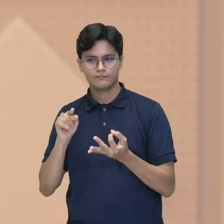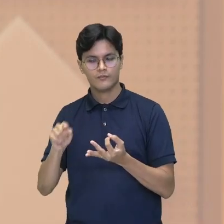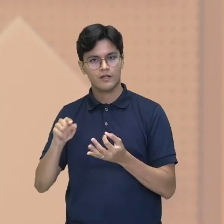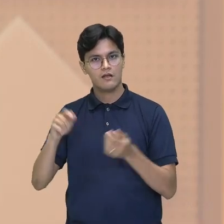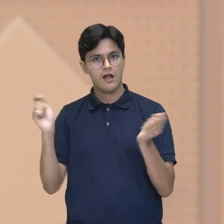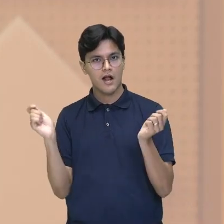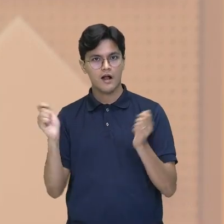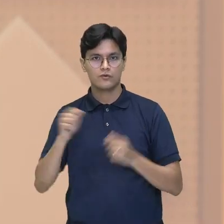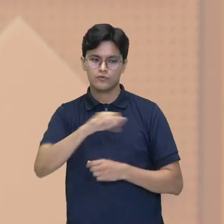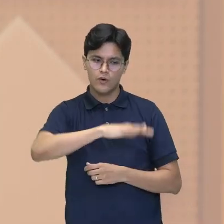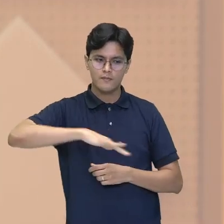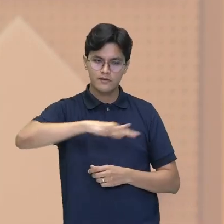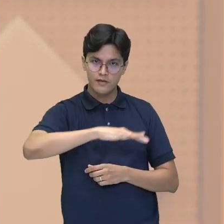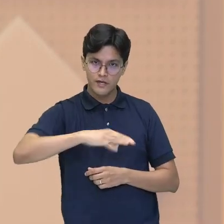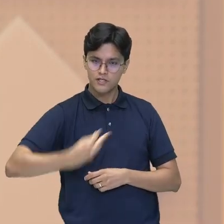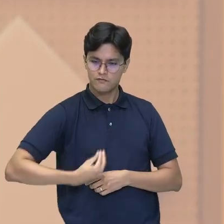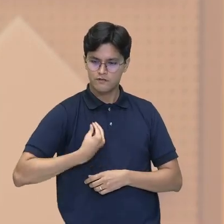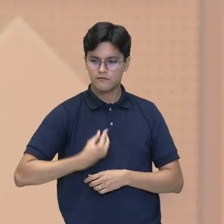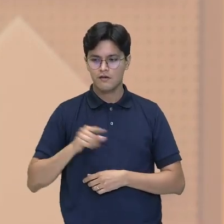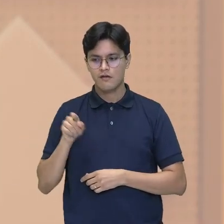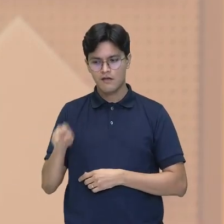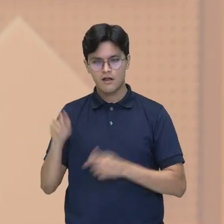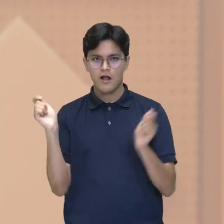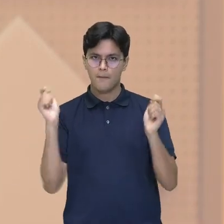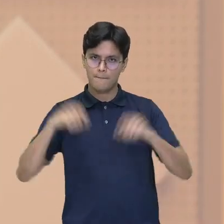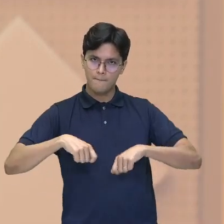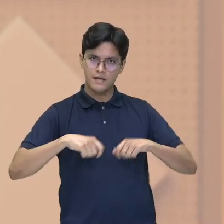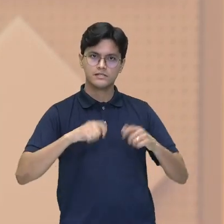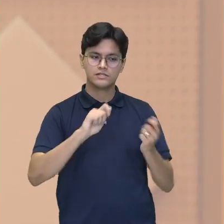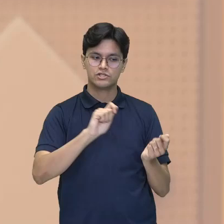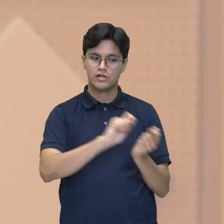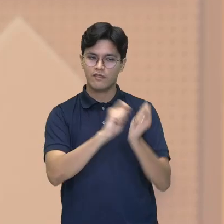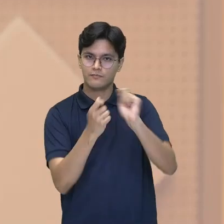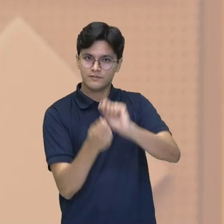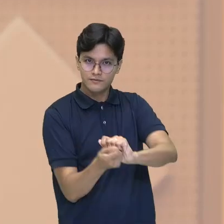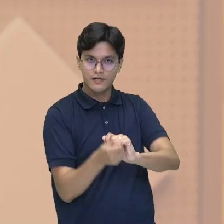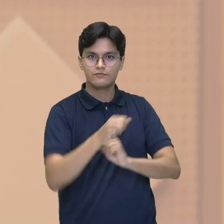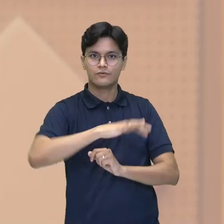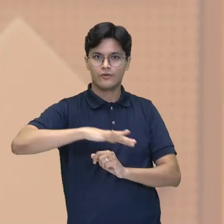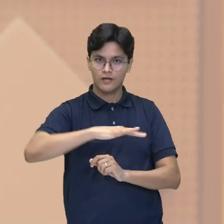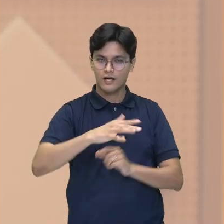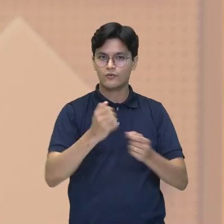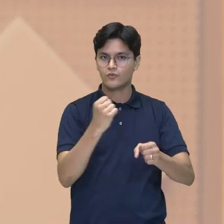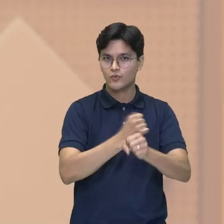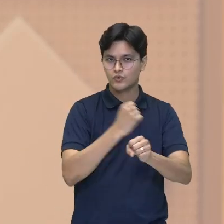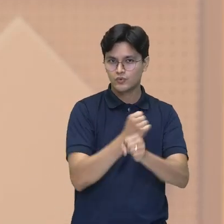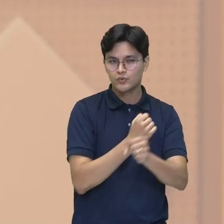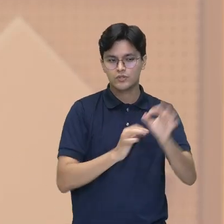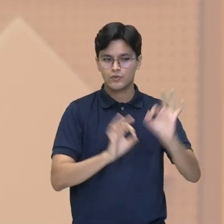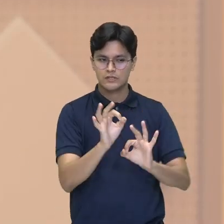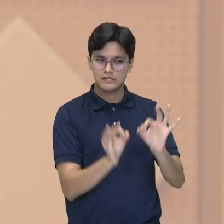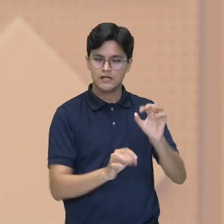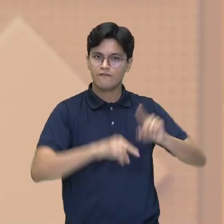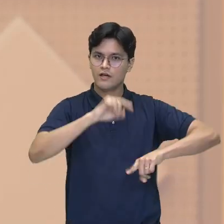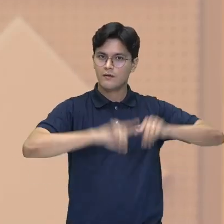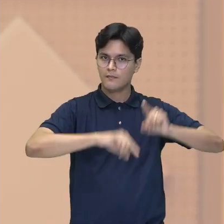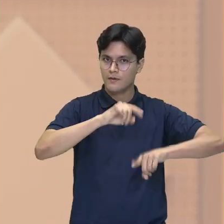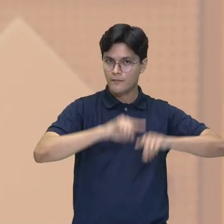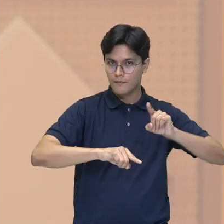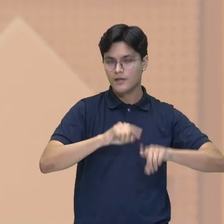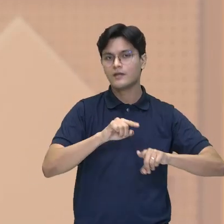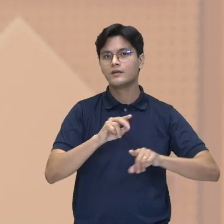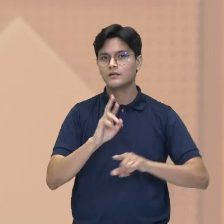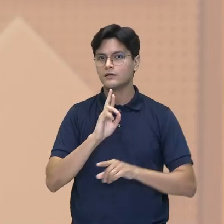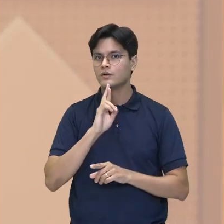ambiente em que ele está, de se adaptar àquele local, construindo suas próprias ferramentas para poder se desenvolver